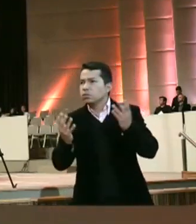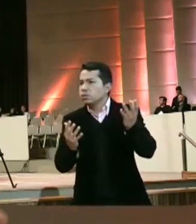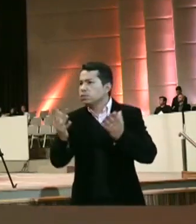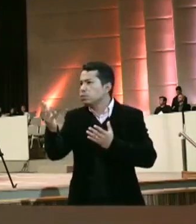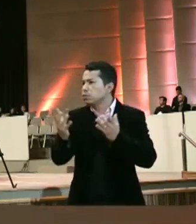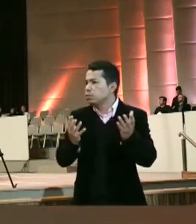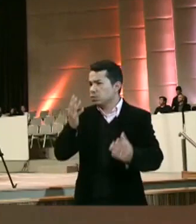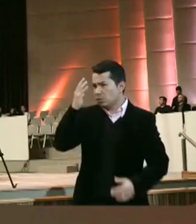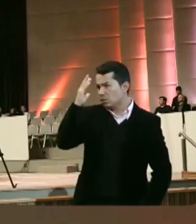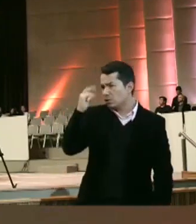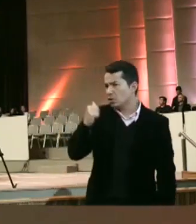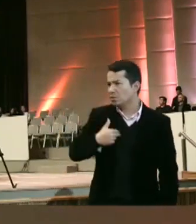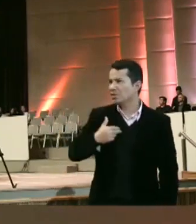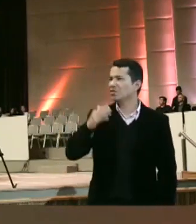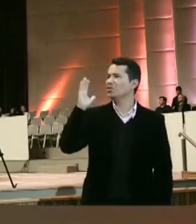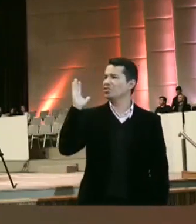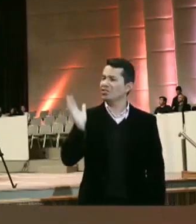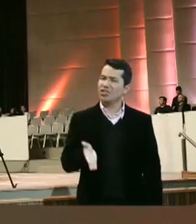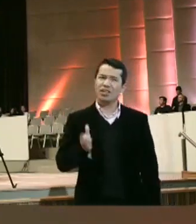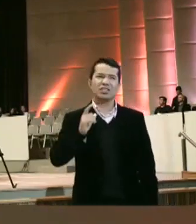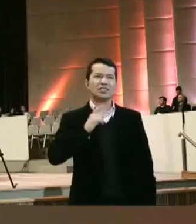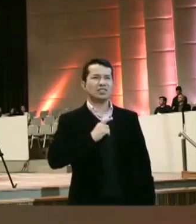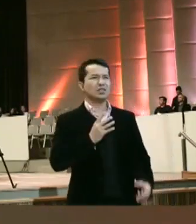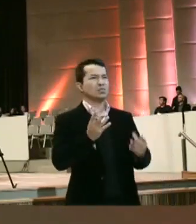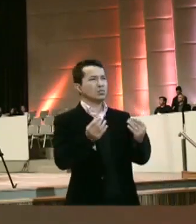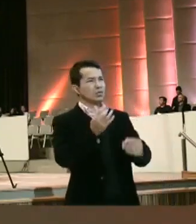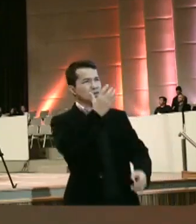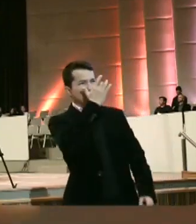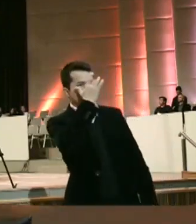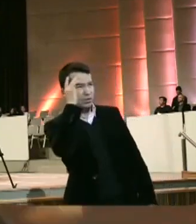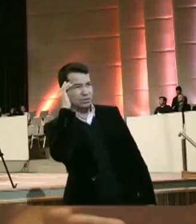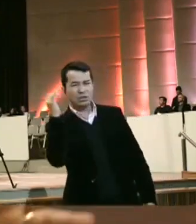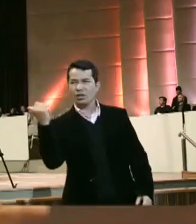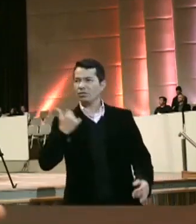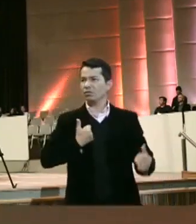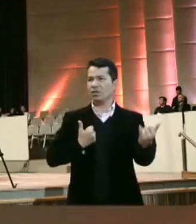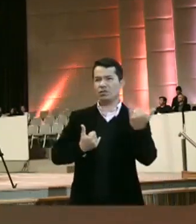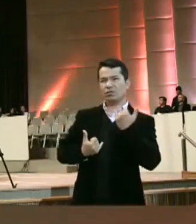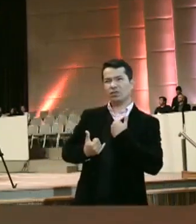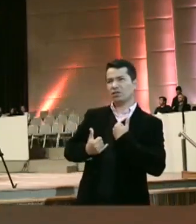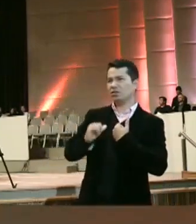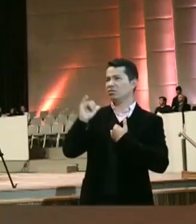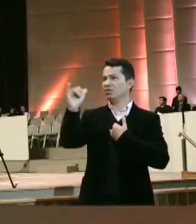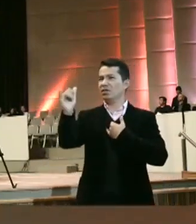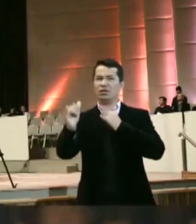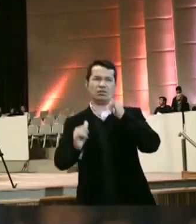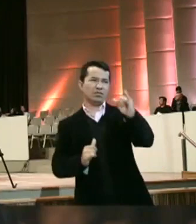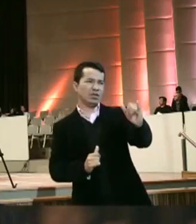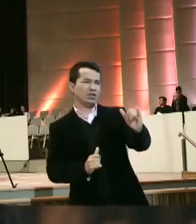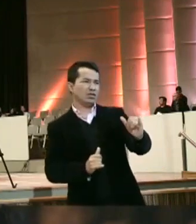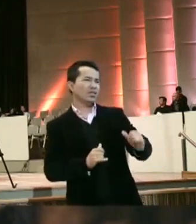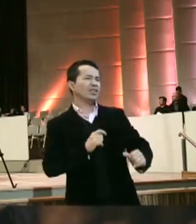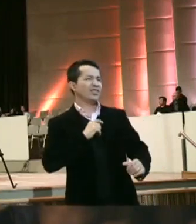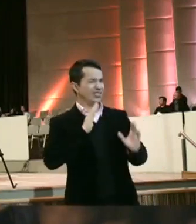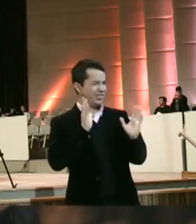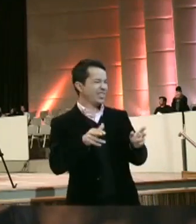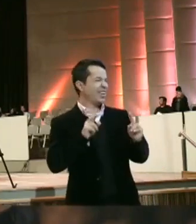E quantas vezes eu ouvi pessoas dizerem assim: ah, pastor, eu nunca oro por mim mesmo,